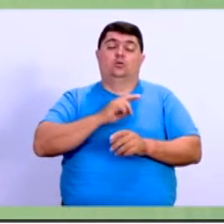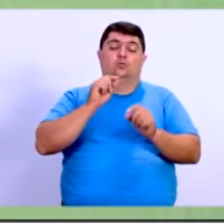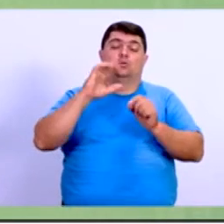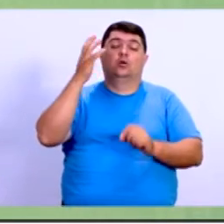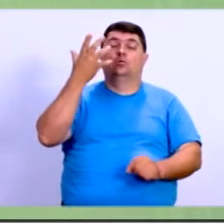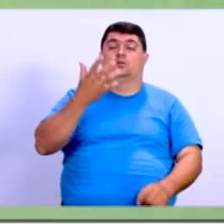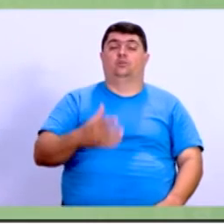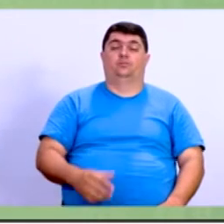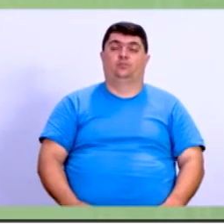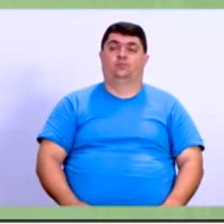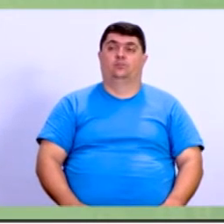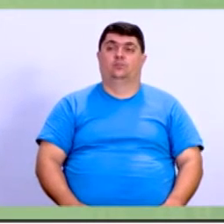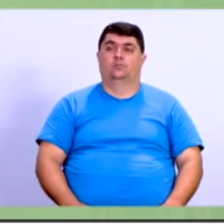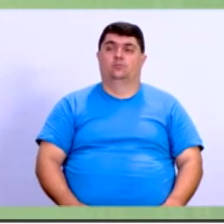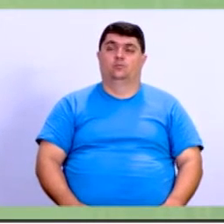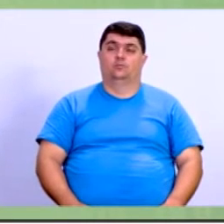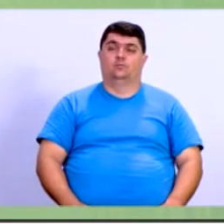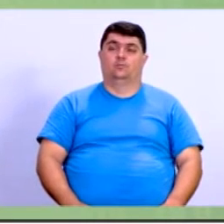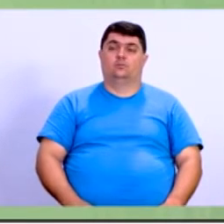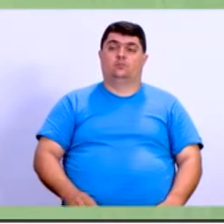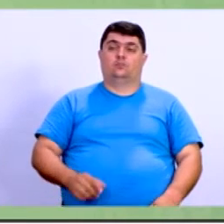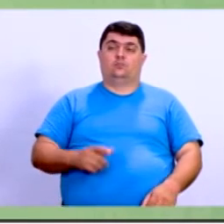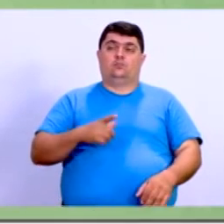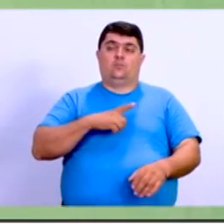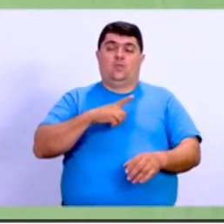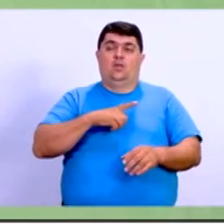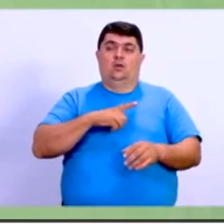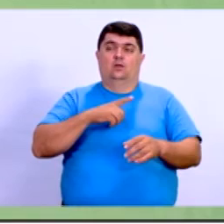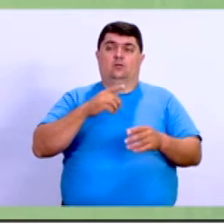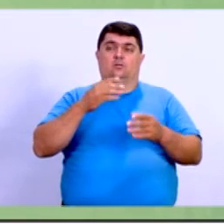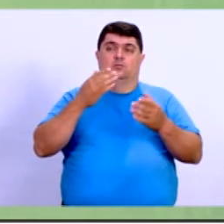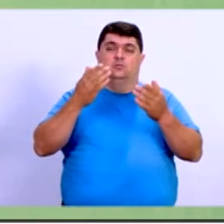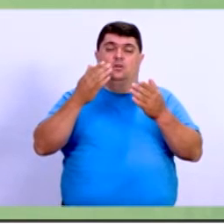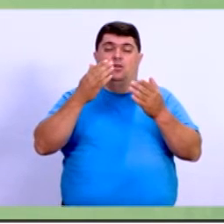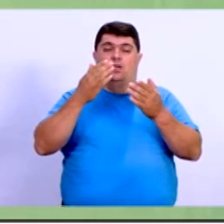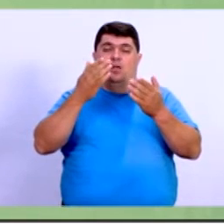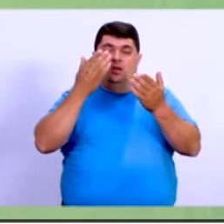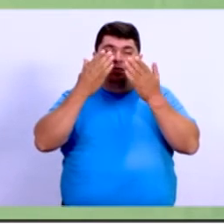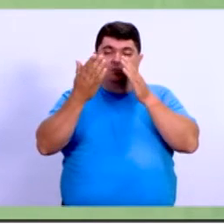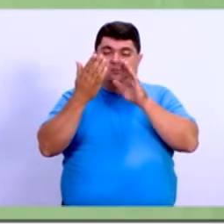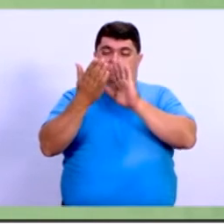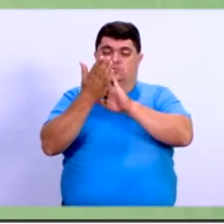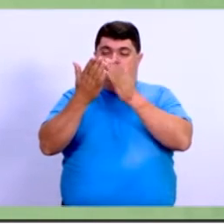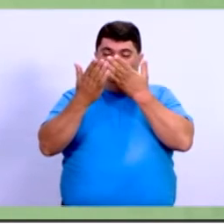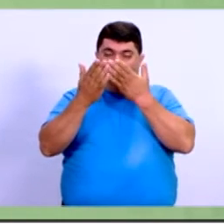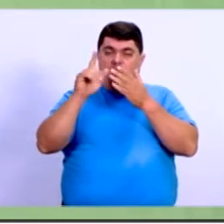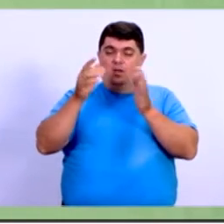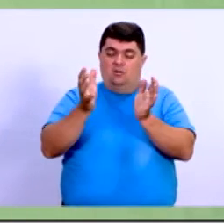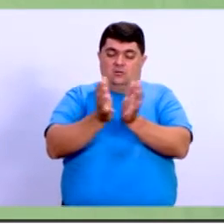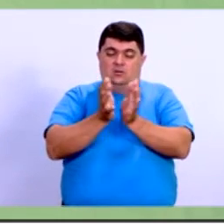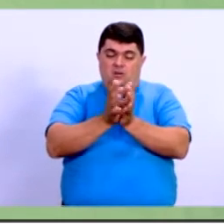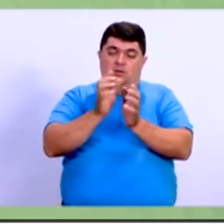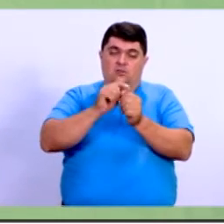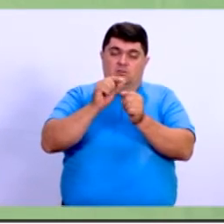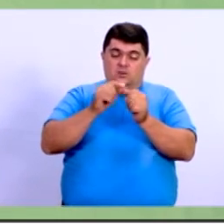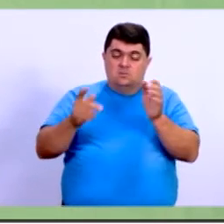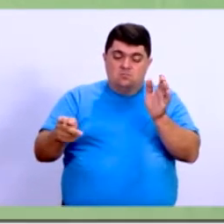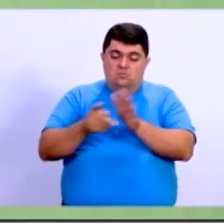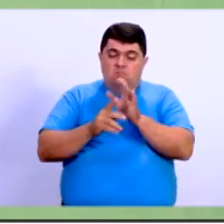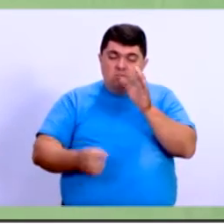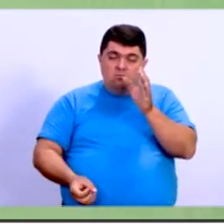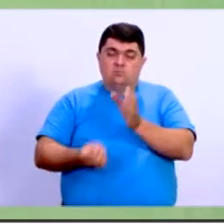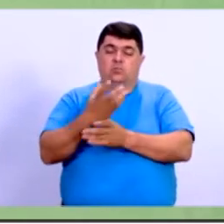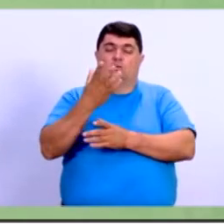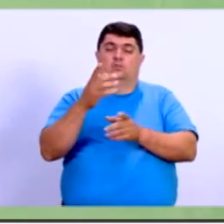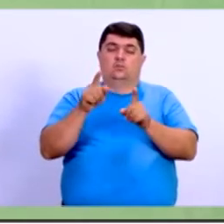processamento que foi executado. Na reflexiva, é quando a própria classe quer fazer a execução